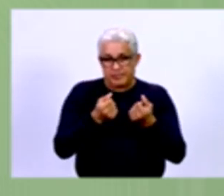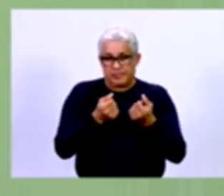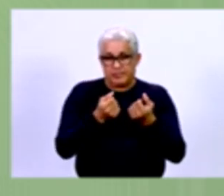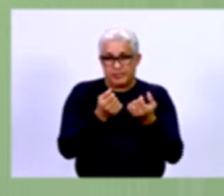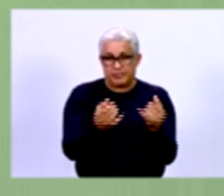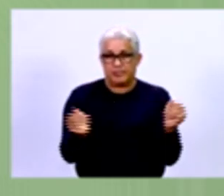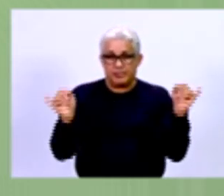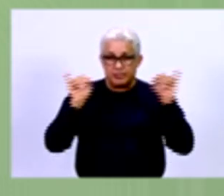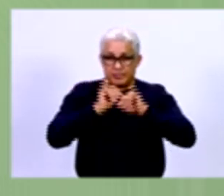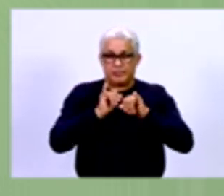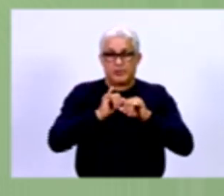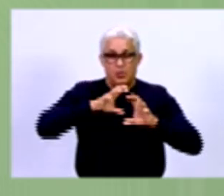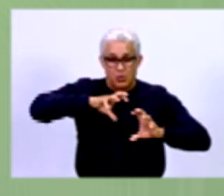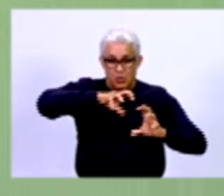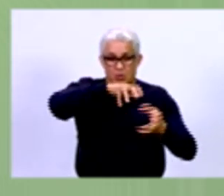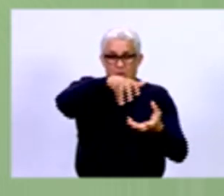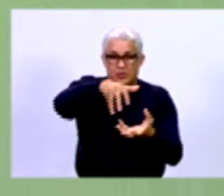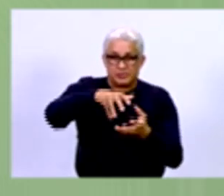resto do mundo,